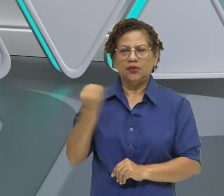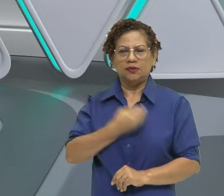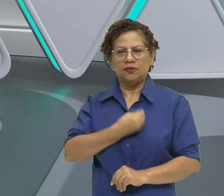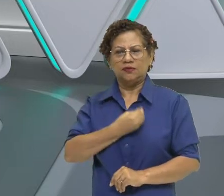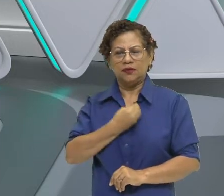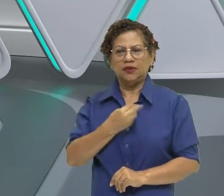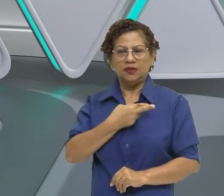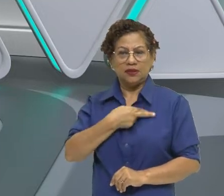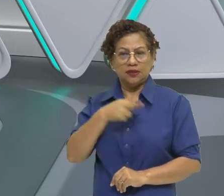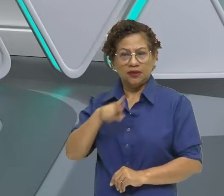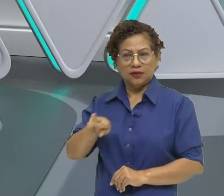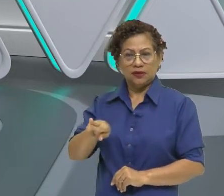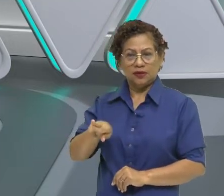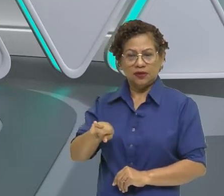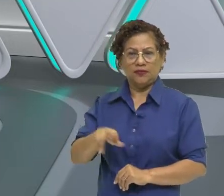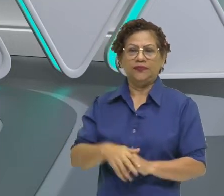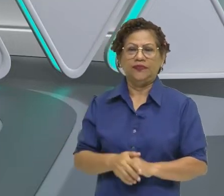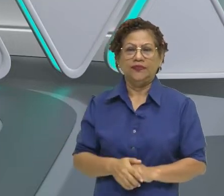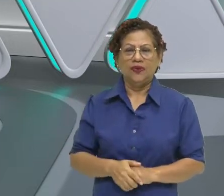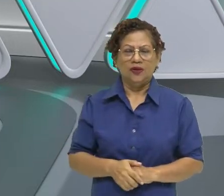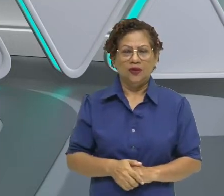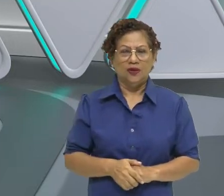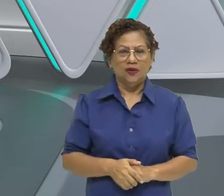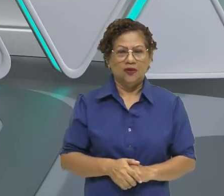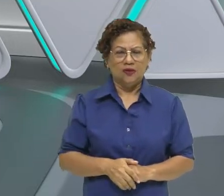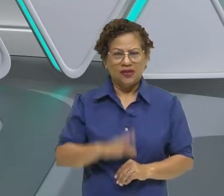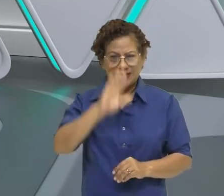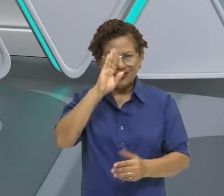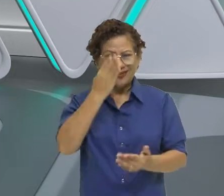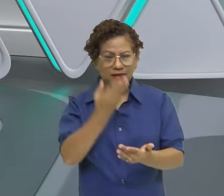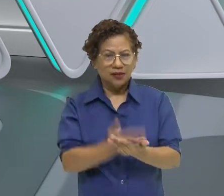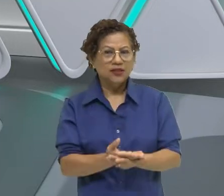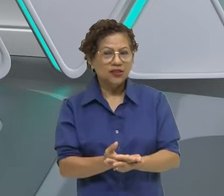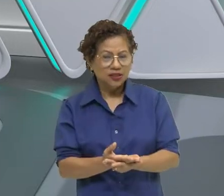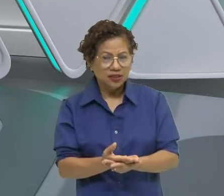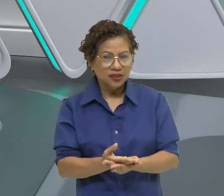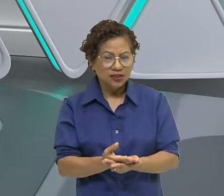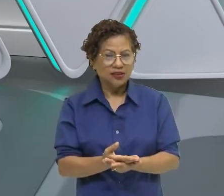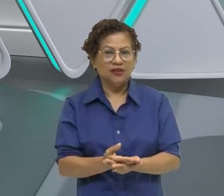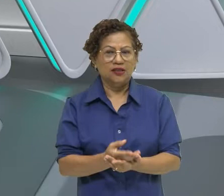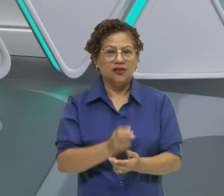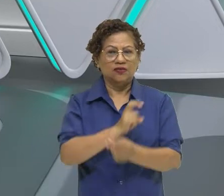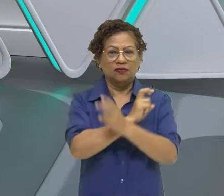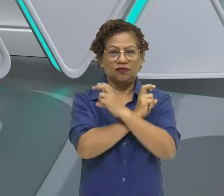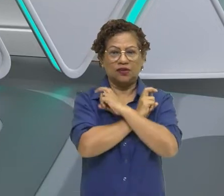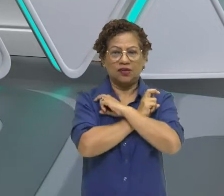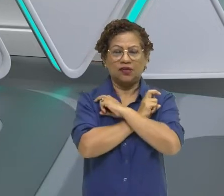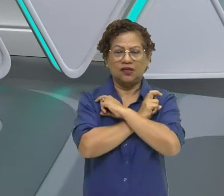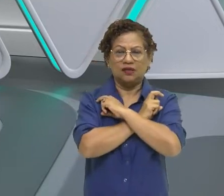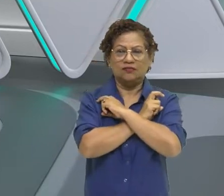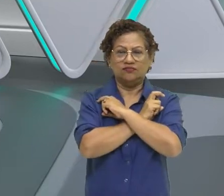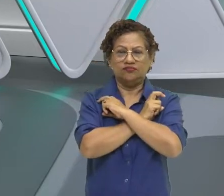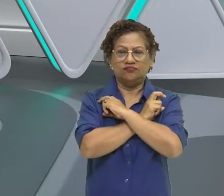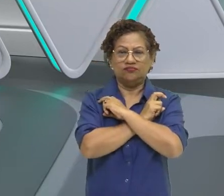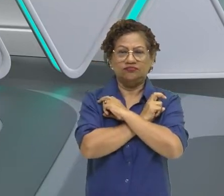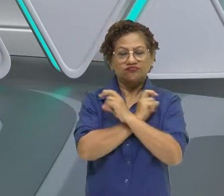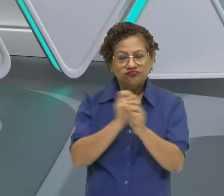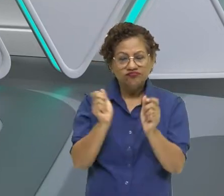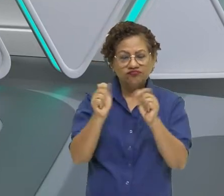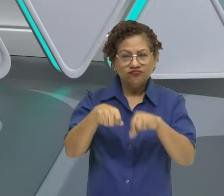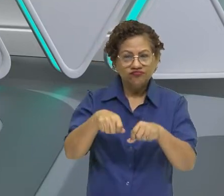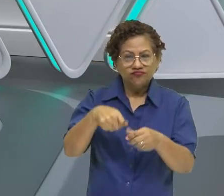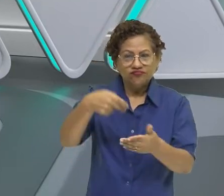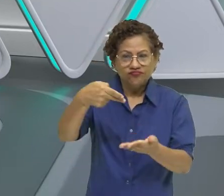Quando a gente acredita que o faraó é a personificação dos deuses, então ele é o topo da nossa pirâmide,